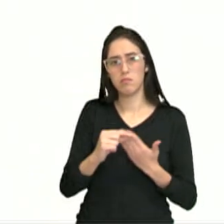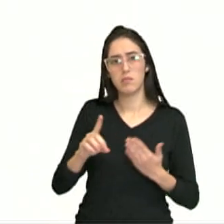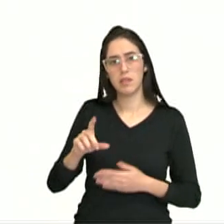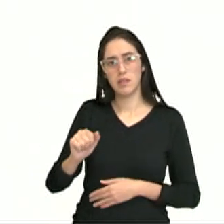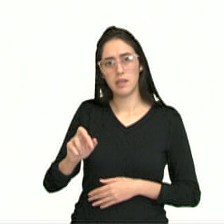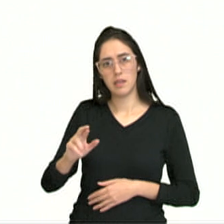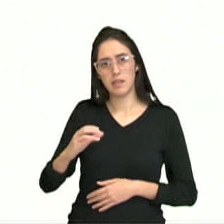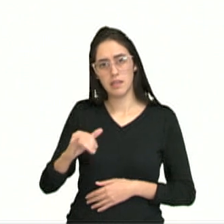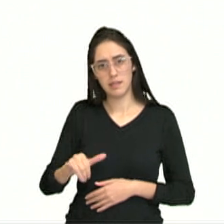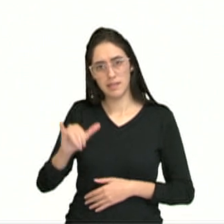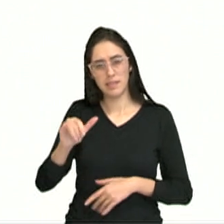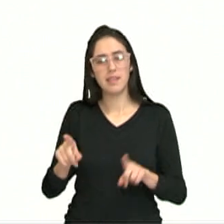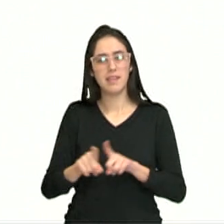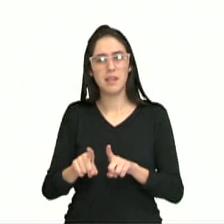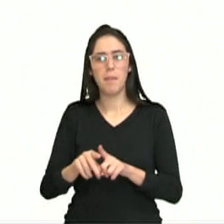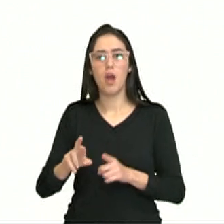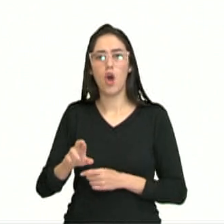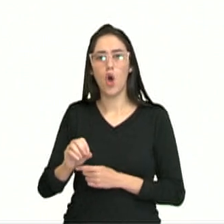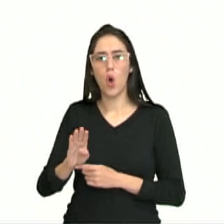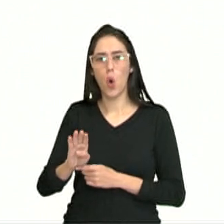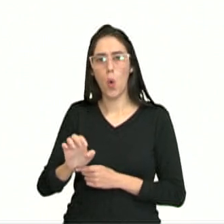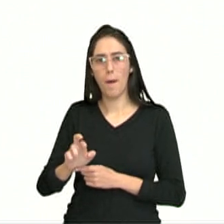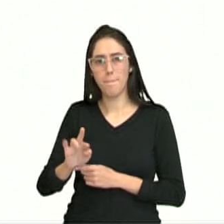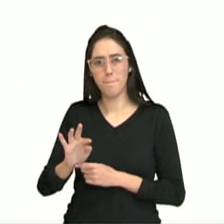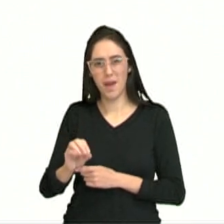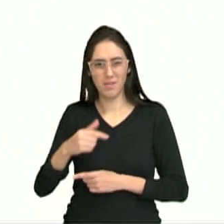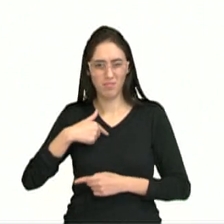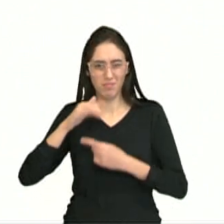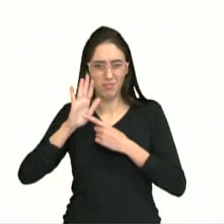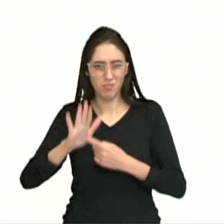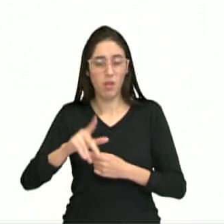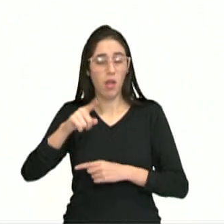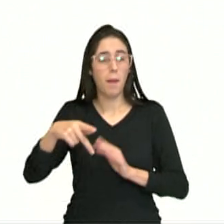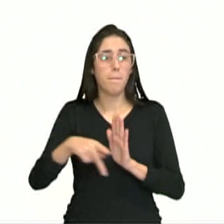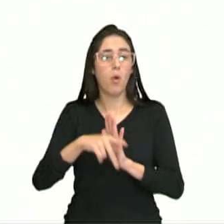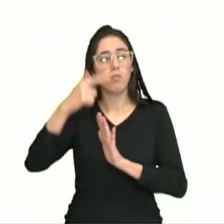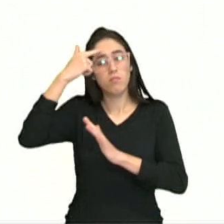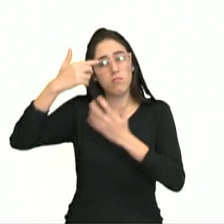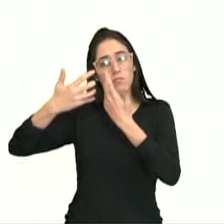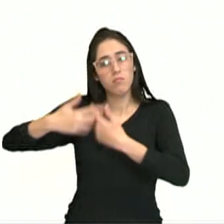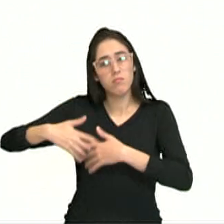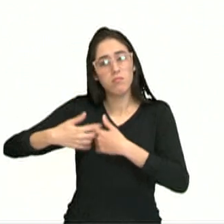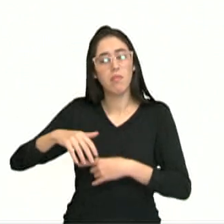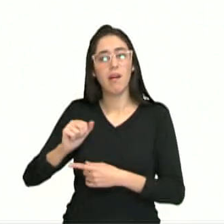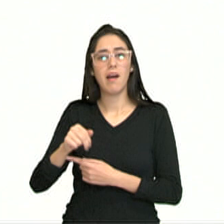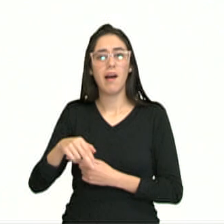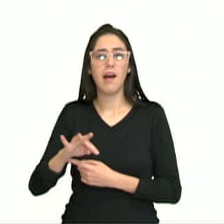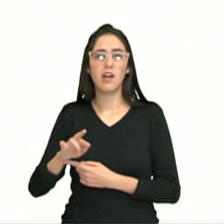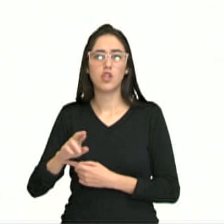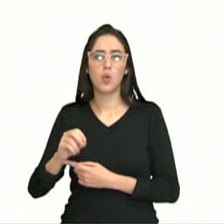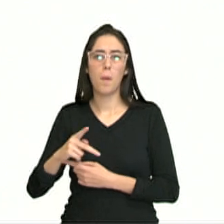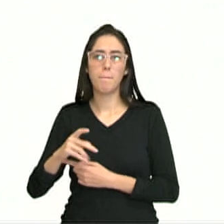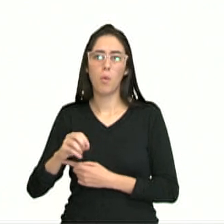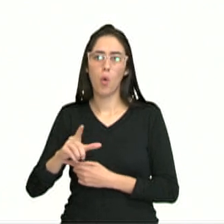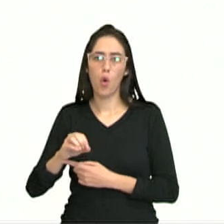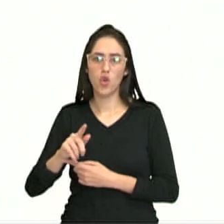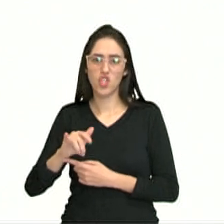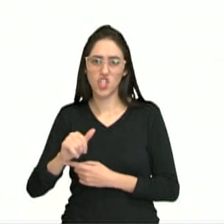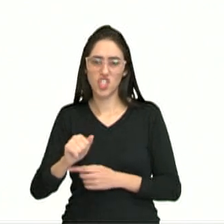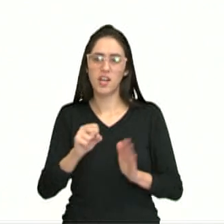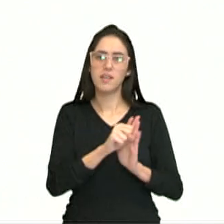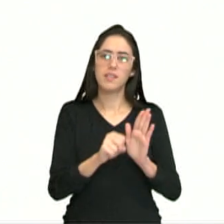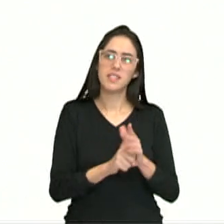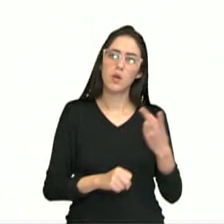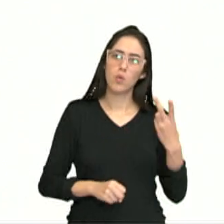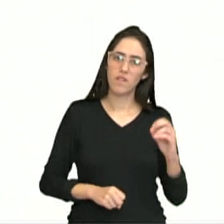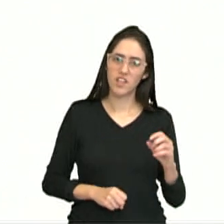do Roberto da Mata, que são reflexões de antropologia, tá? Antropologia ali na metade do século XX, no